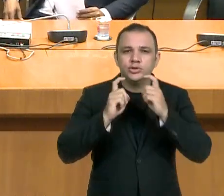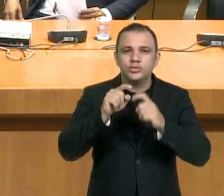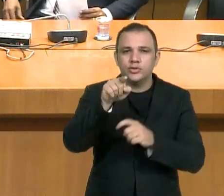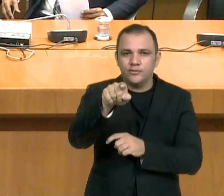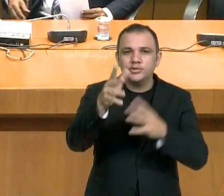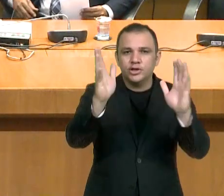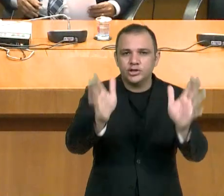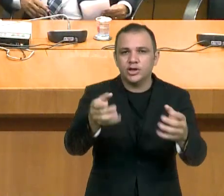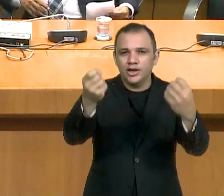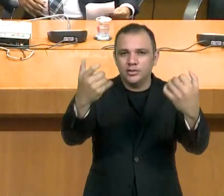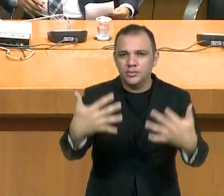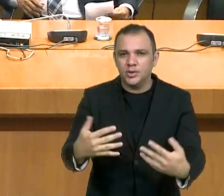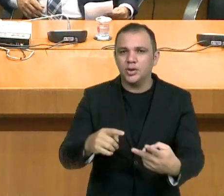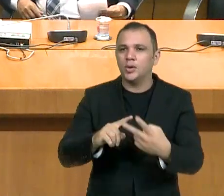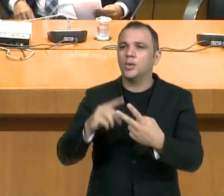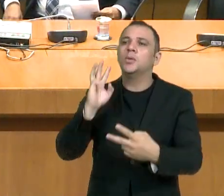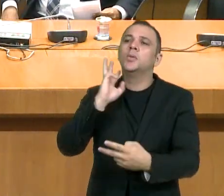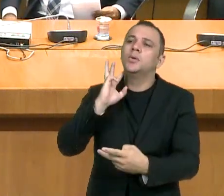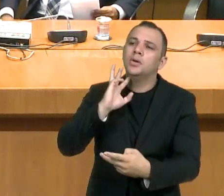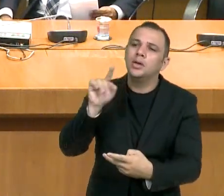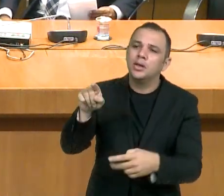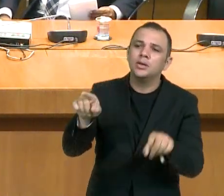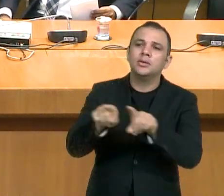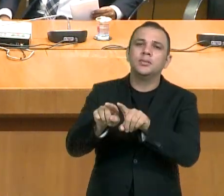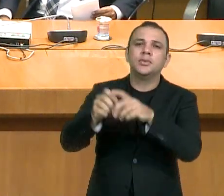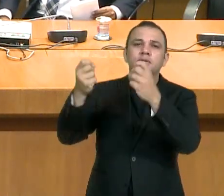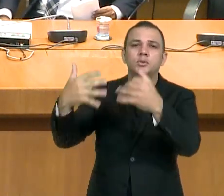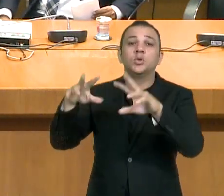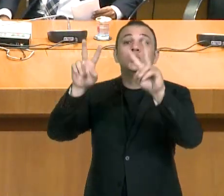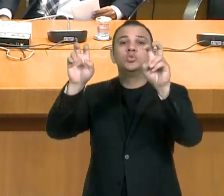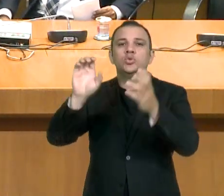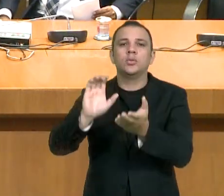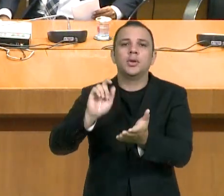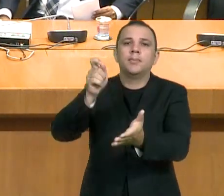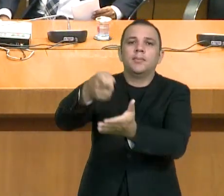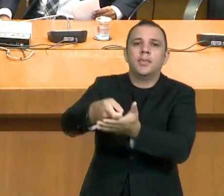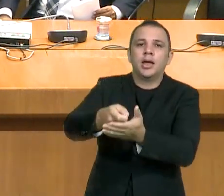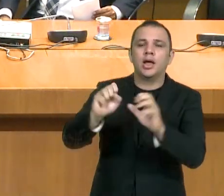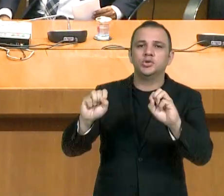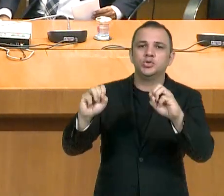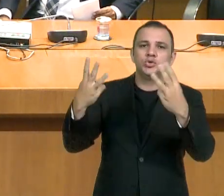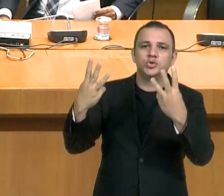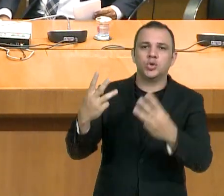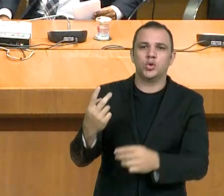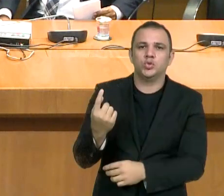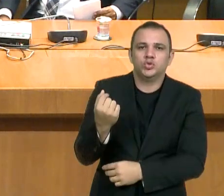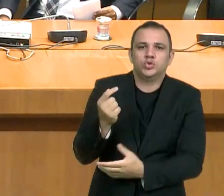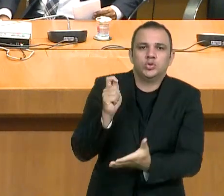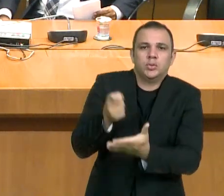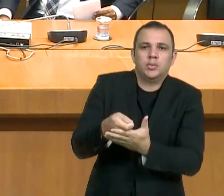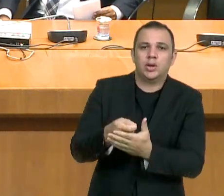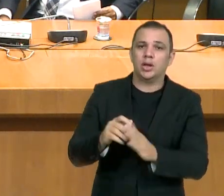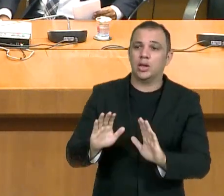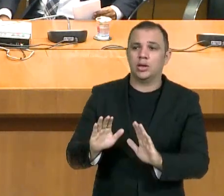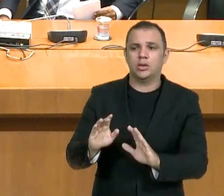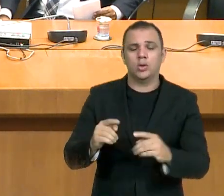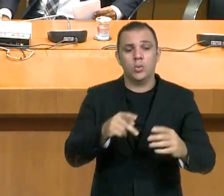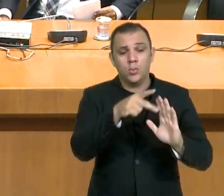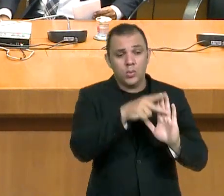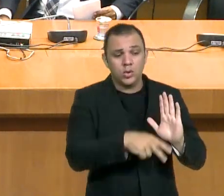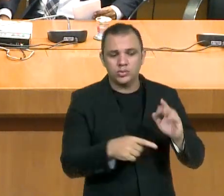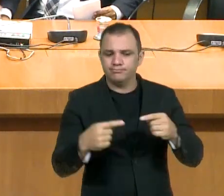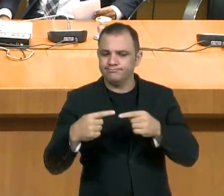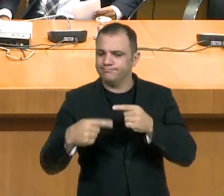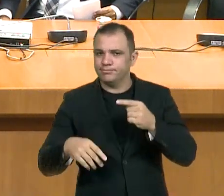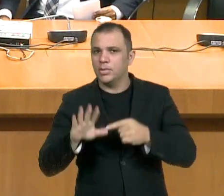deputado Hélio do Curso, o deputado Eric Costa também já colocou, sobre a contratação de shows, valores e tal. Não é bem disso de que se trata o projeto, é apenas para